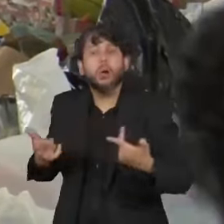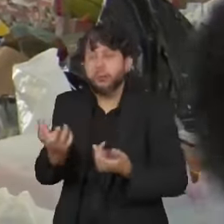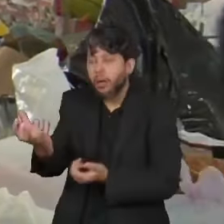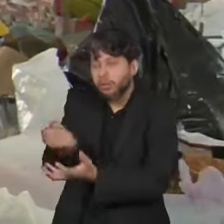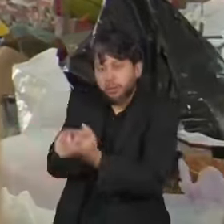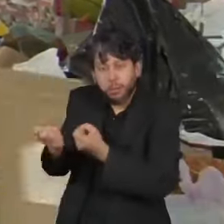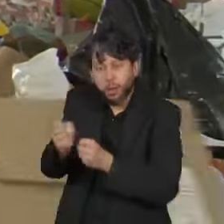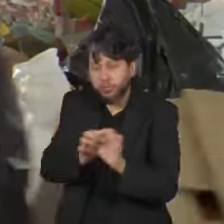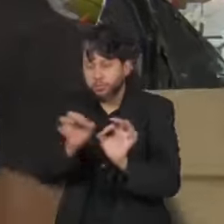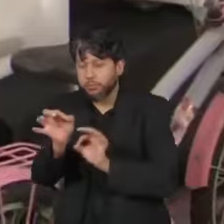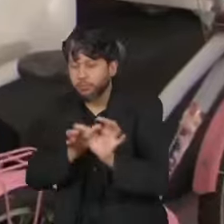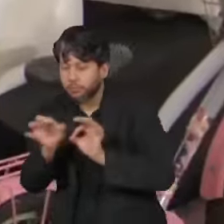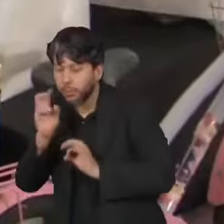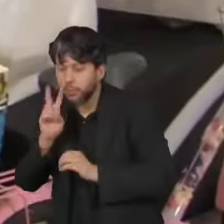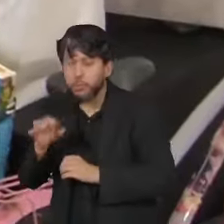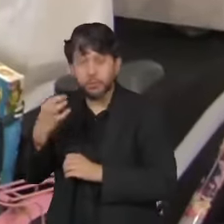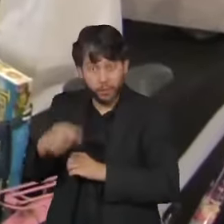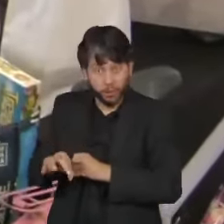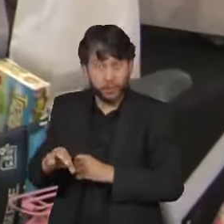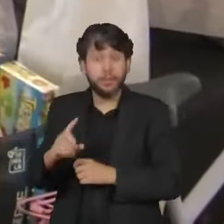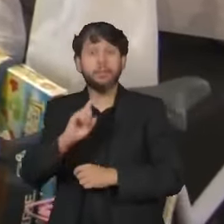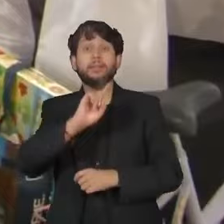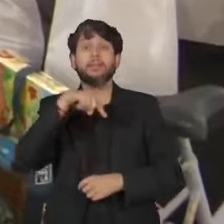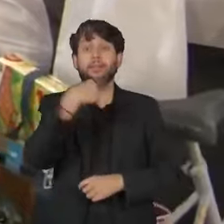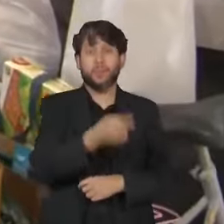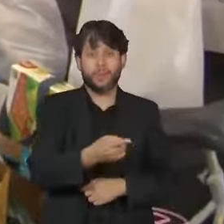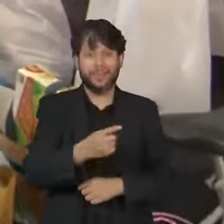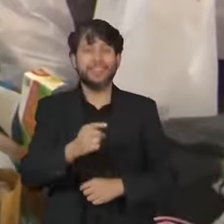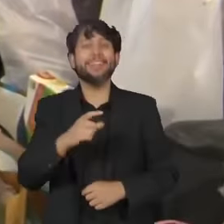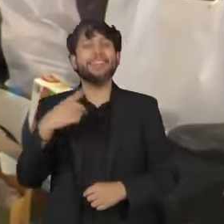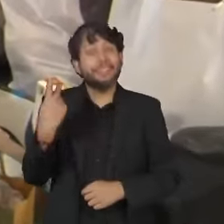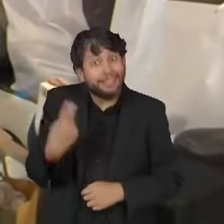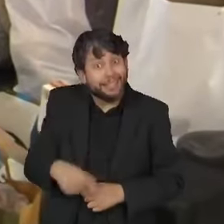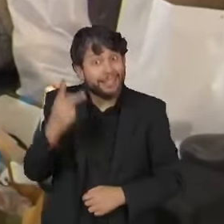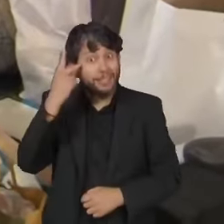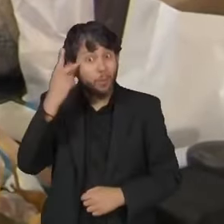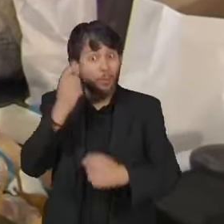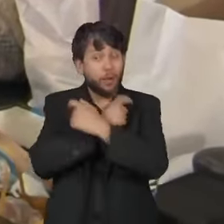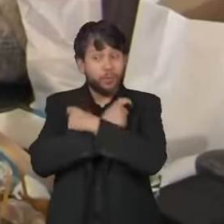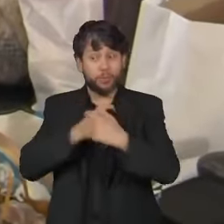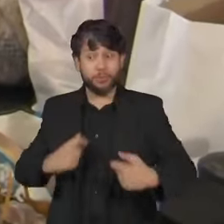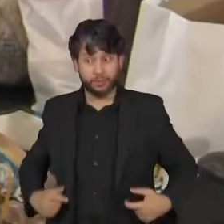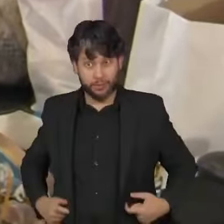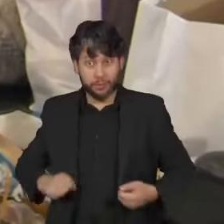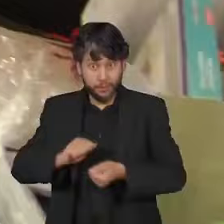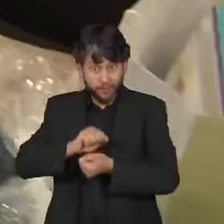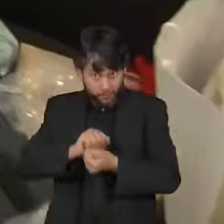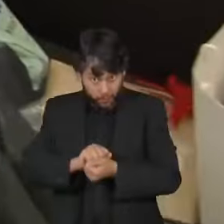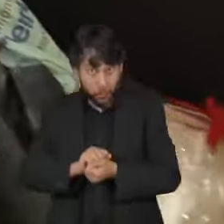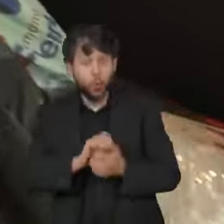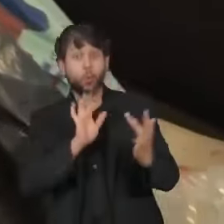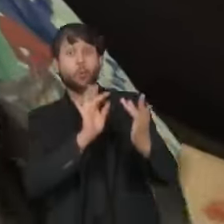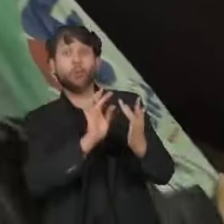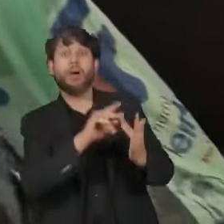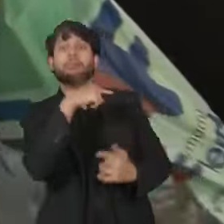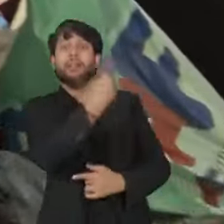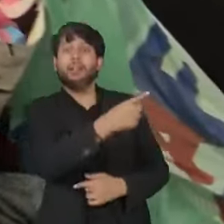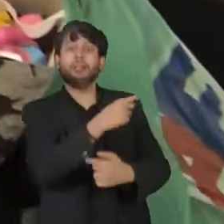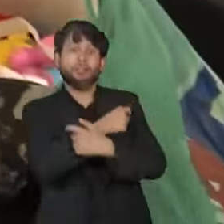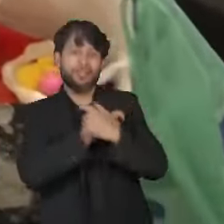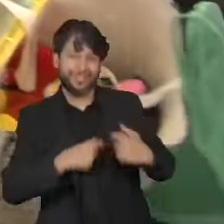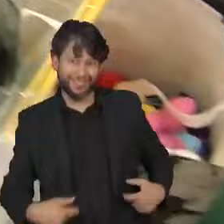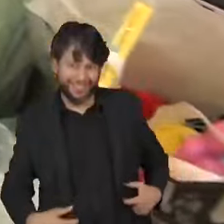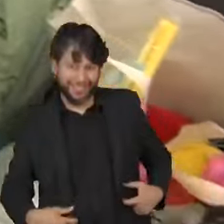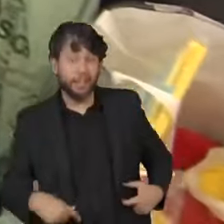Na sequência, a Defesa Civil do Estado de São Paulo entra em contato com a Defesa Civil do Rio Grande do Sul para